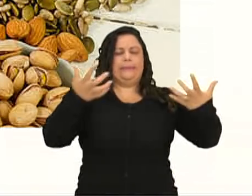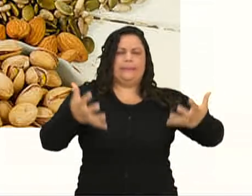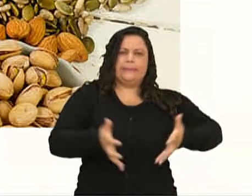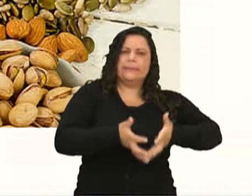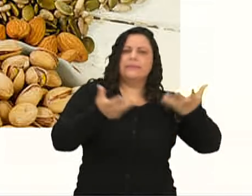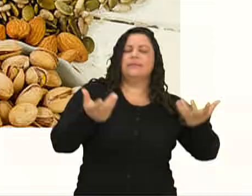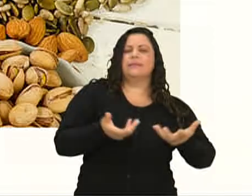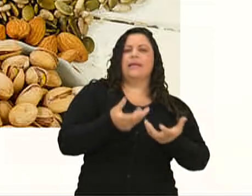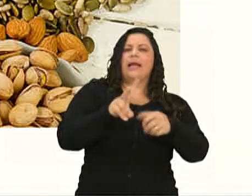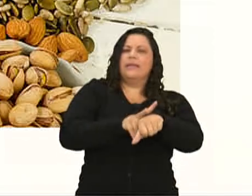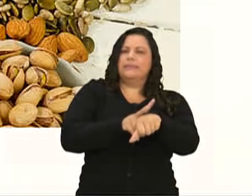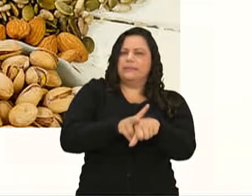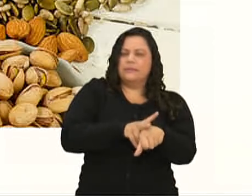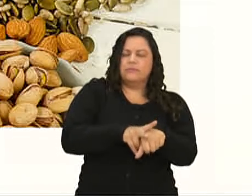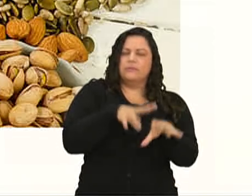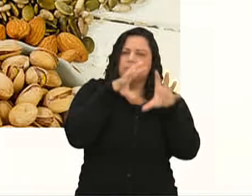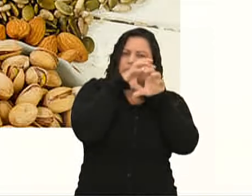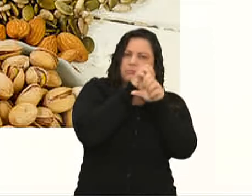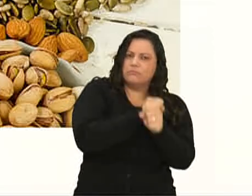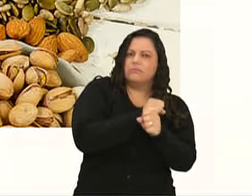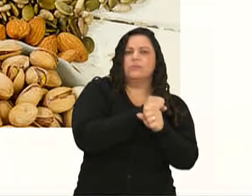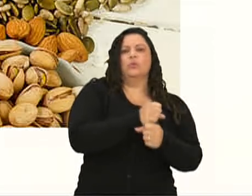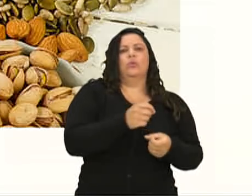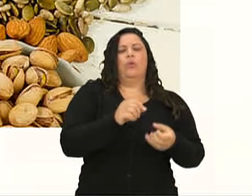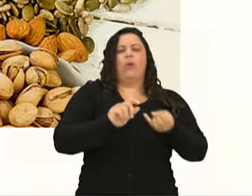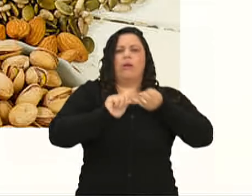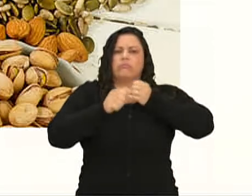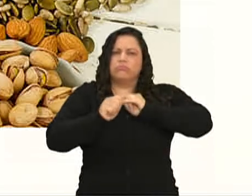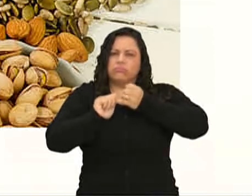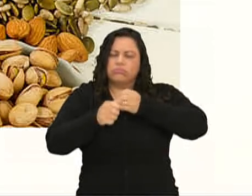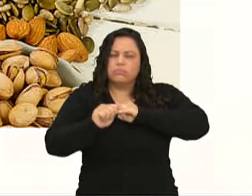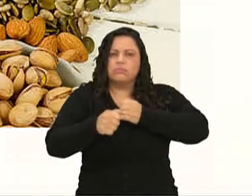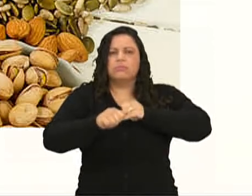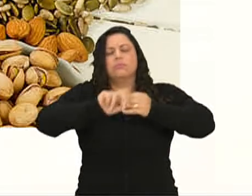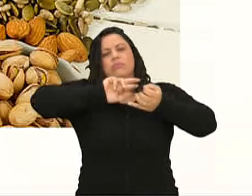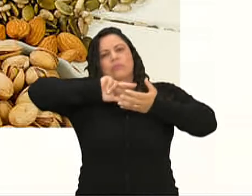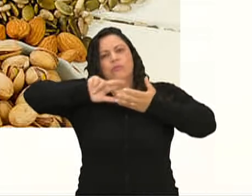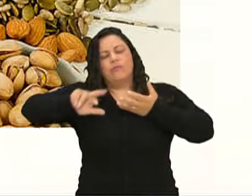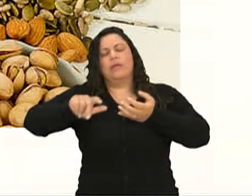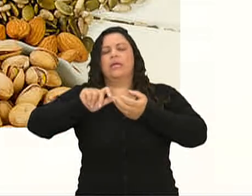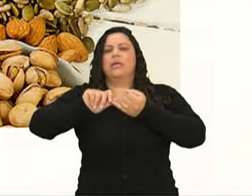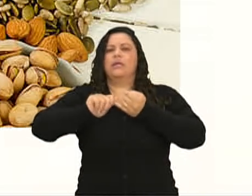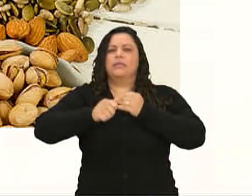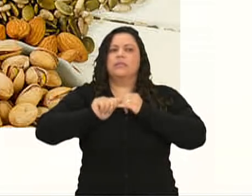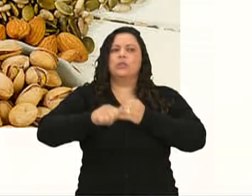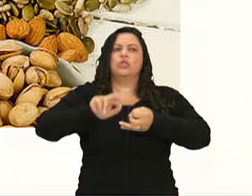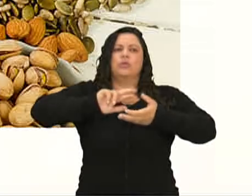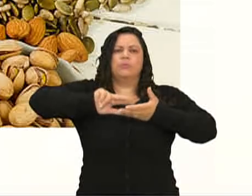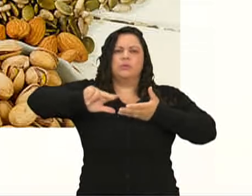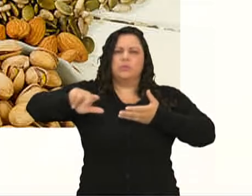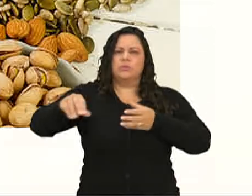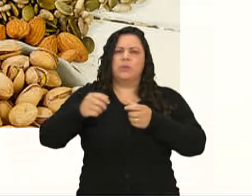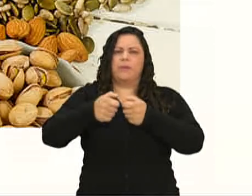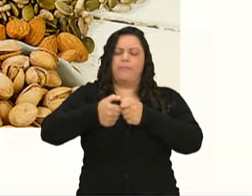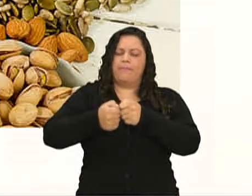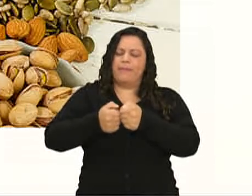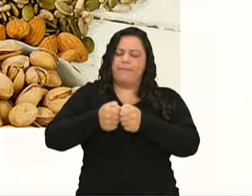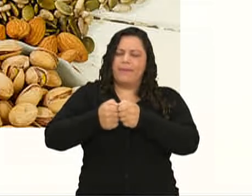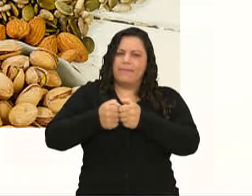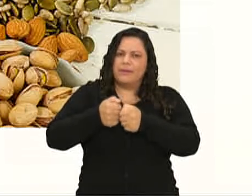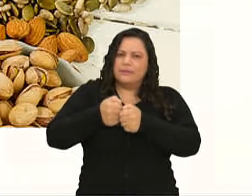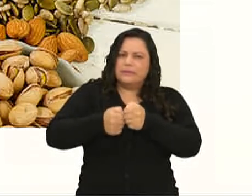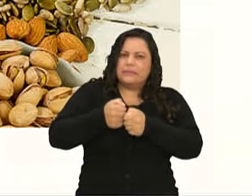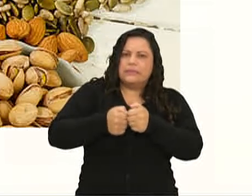escuros, em alguns grãos, como por exemplo, né, o feijão, a lentilha, tá? Amendoim, nozes,